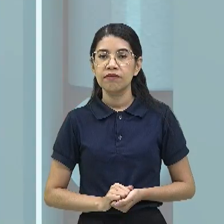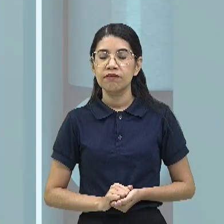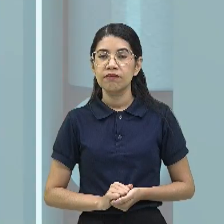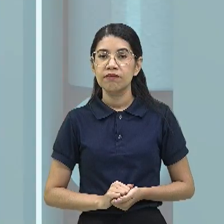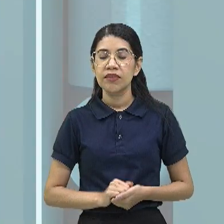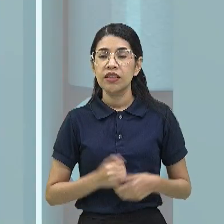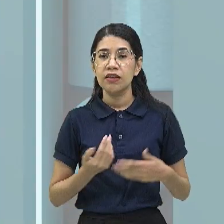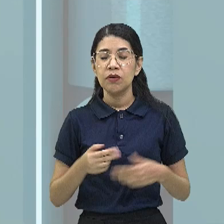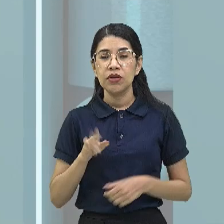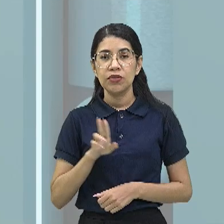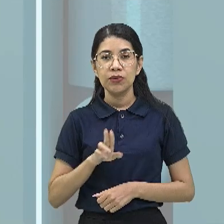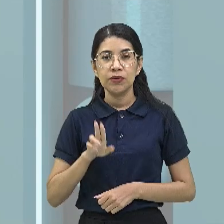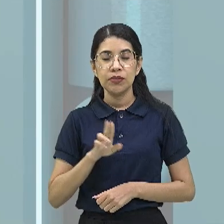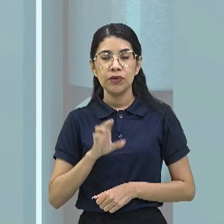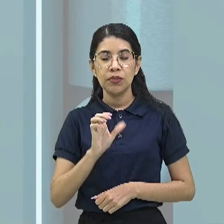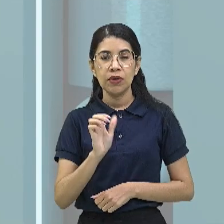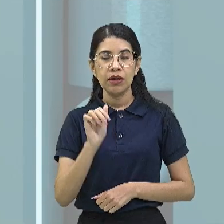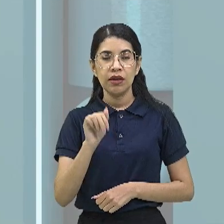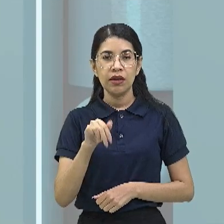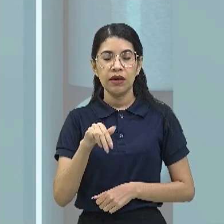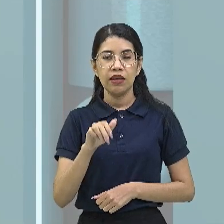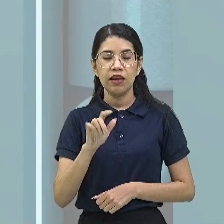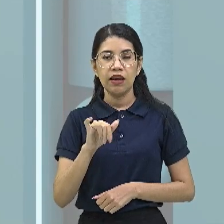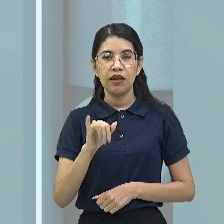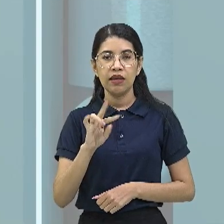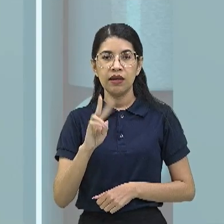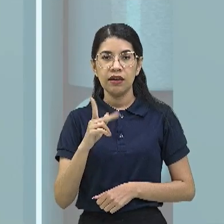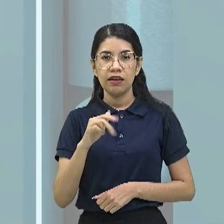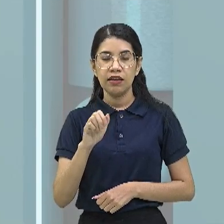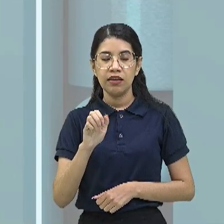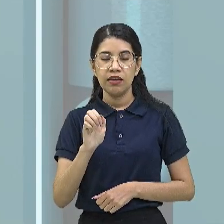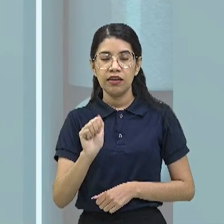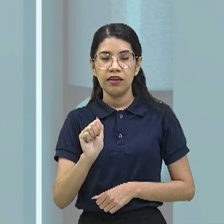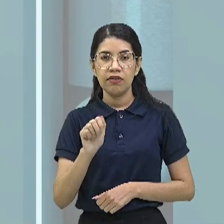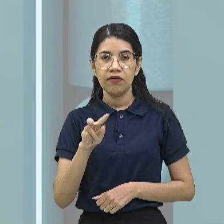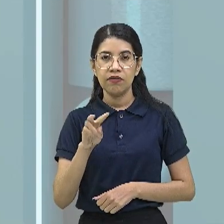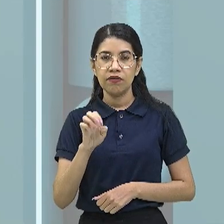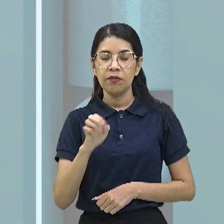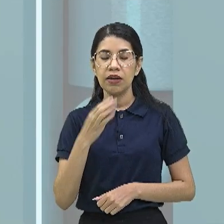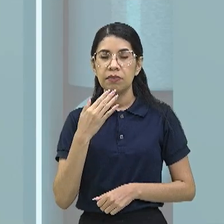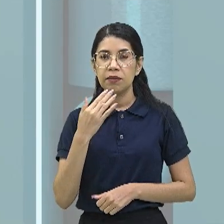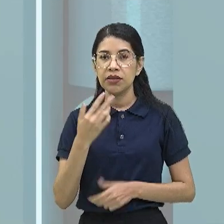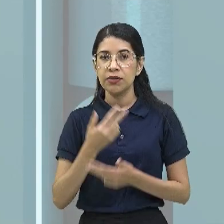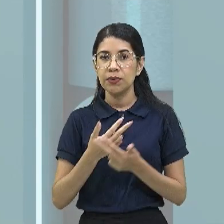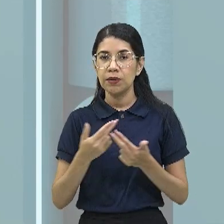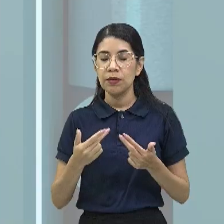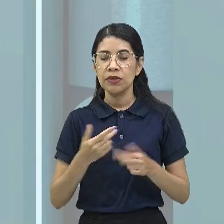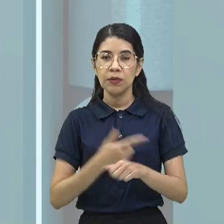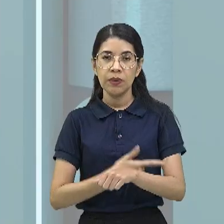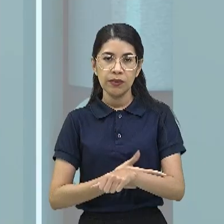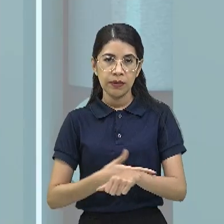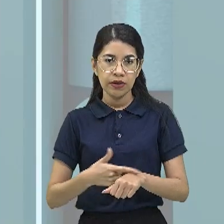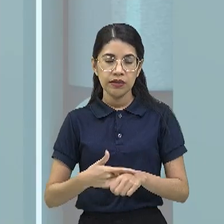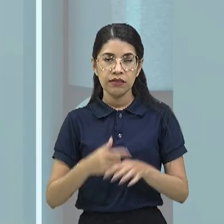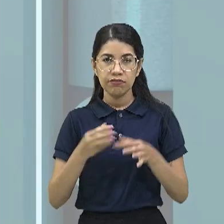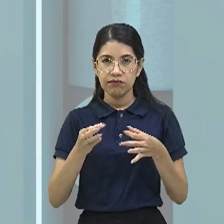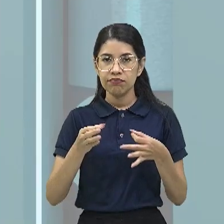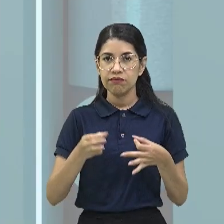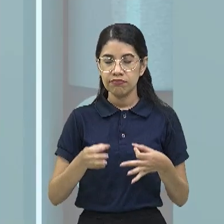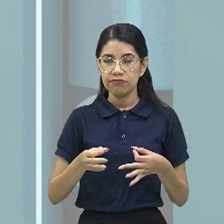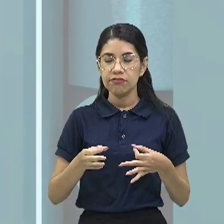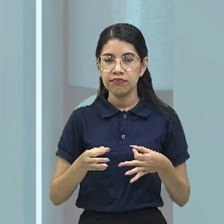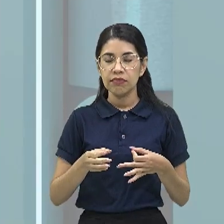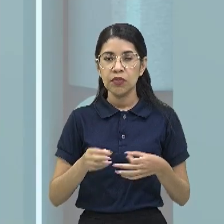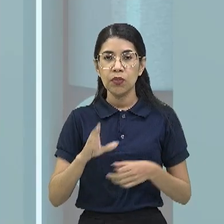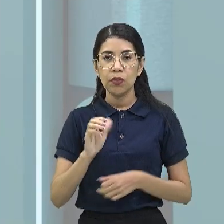vamos utilizar o can I have para fazer pedidos mais educados. Esse can